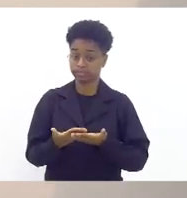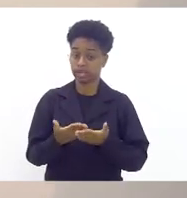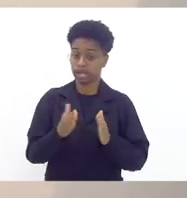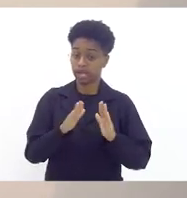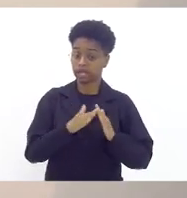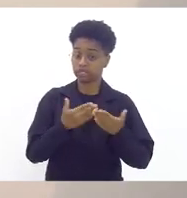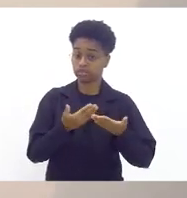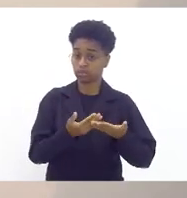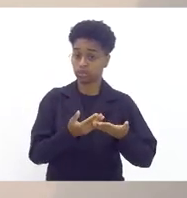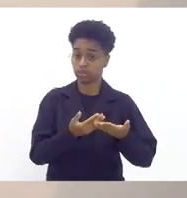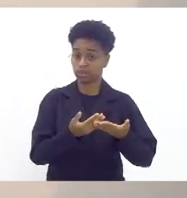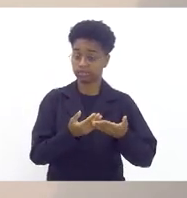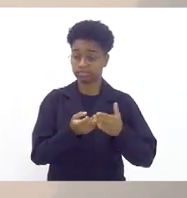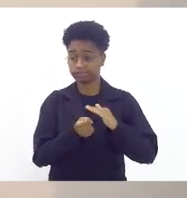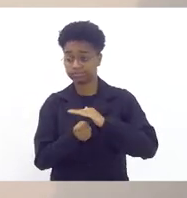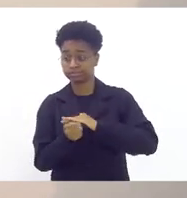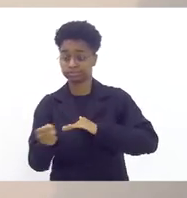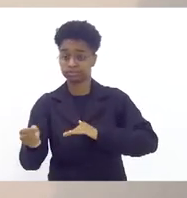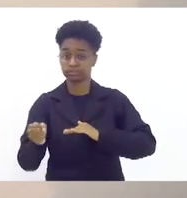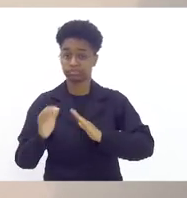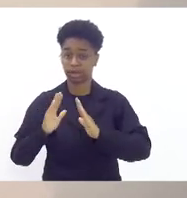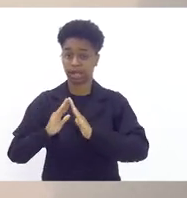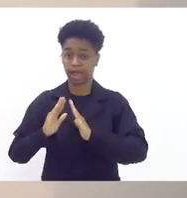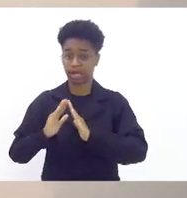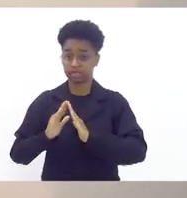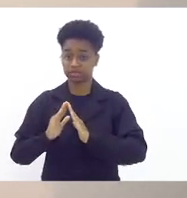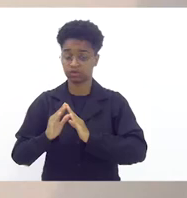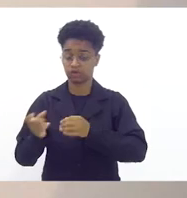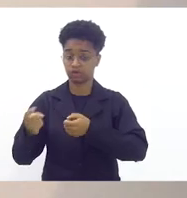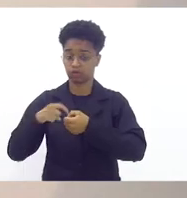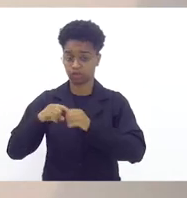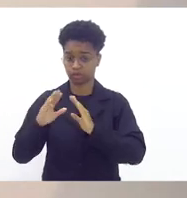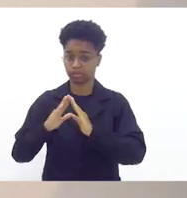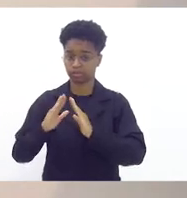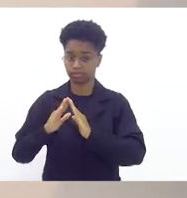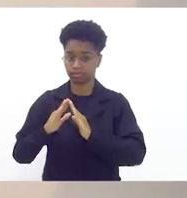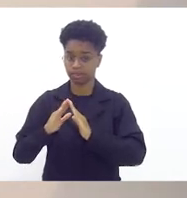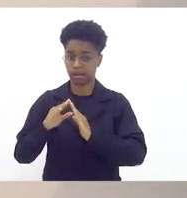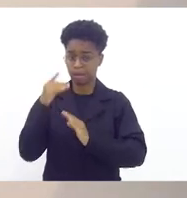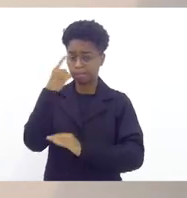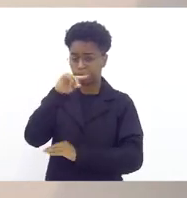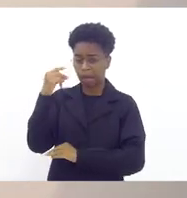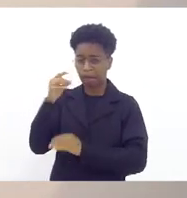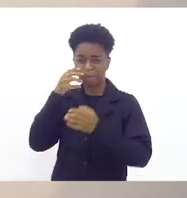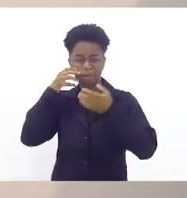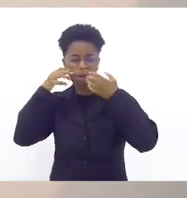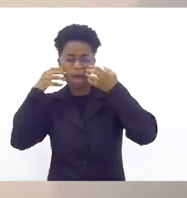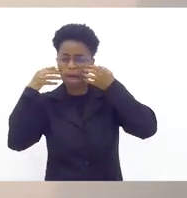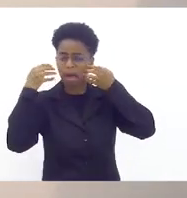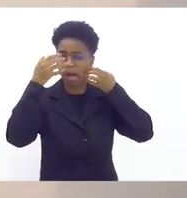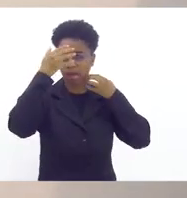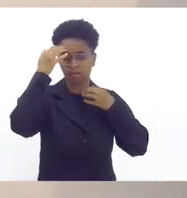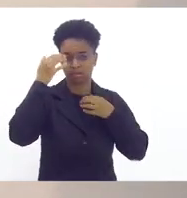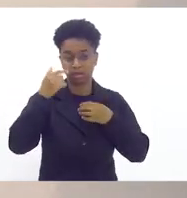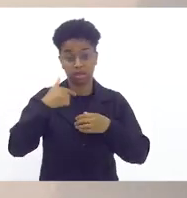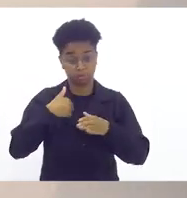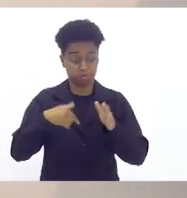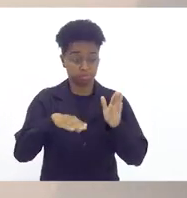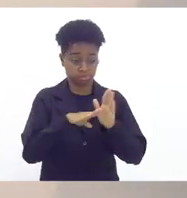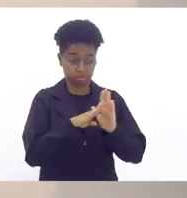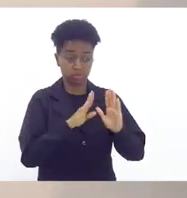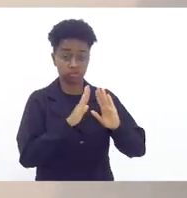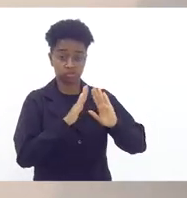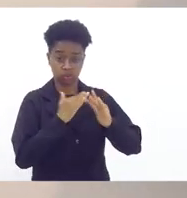ele para casa, o transporte de escola leva ele para a minha residência, machucado, todo arranhado. E aí eu vou à escola